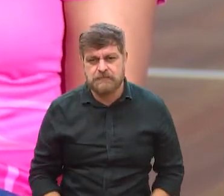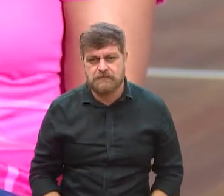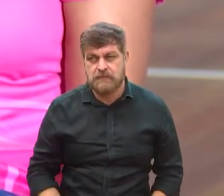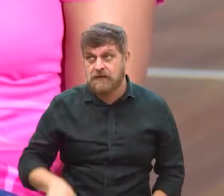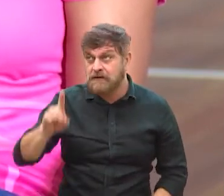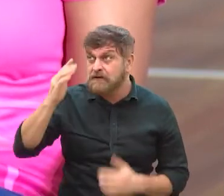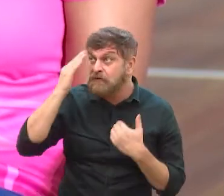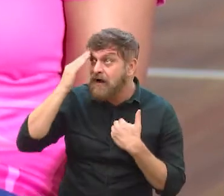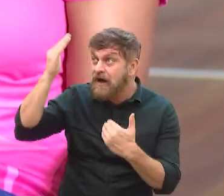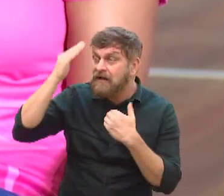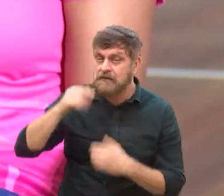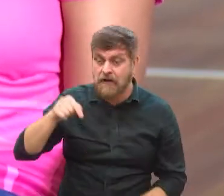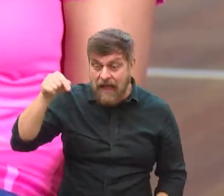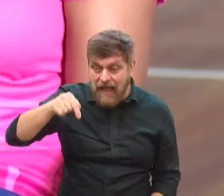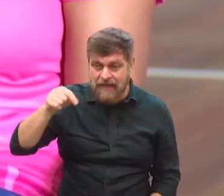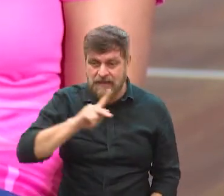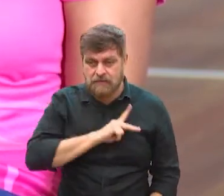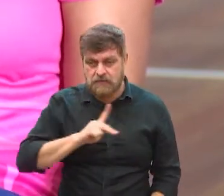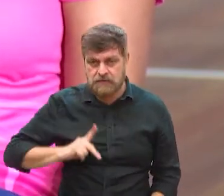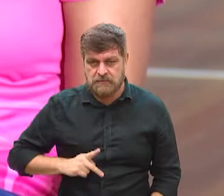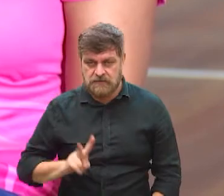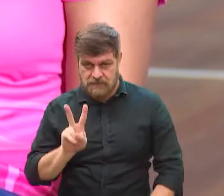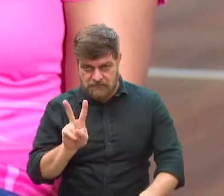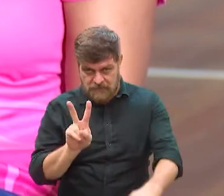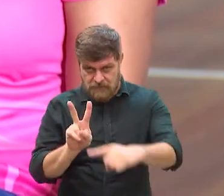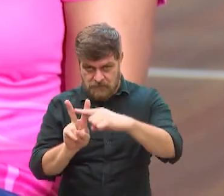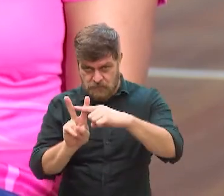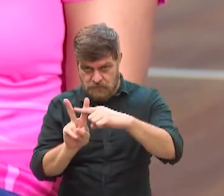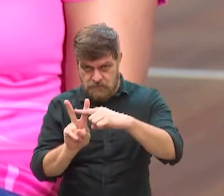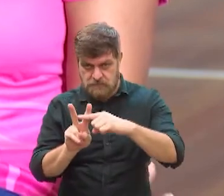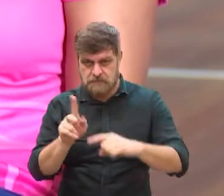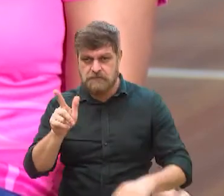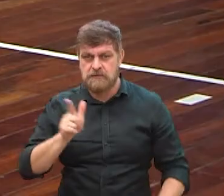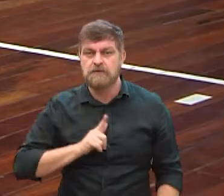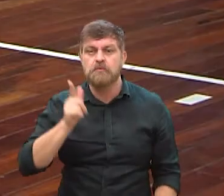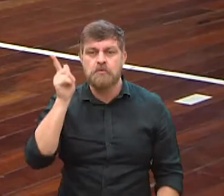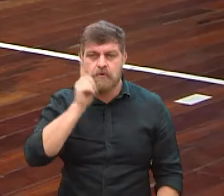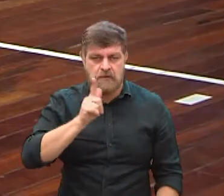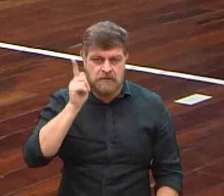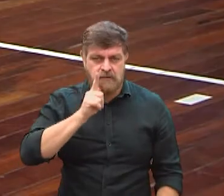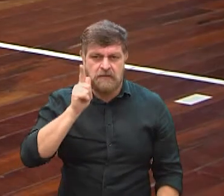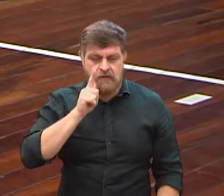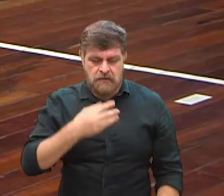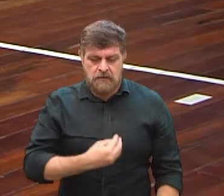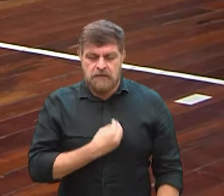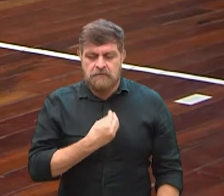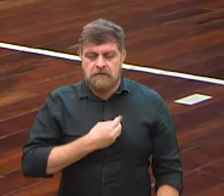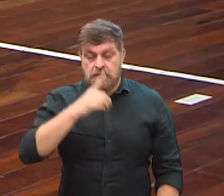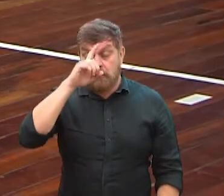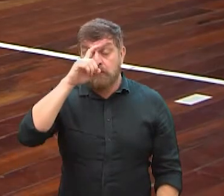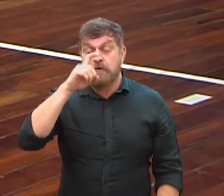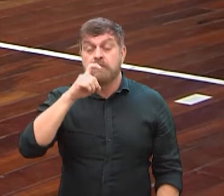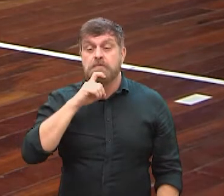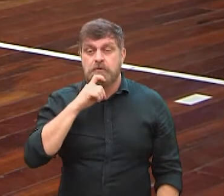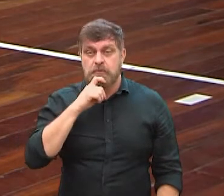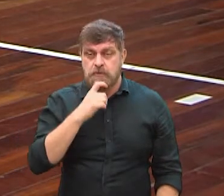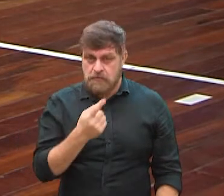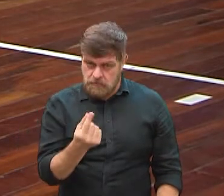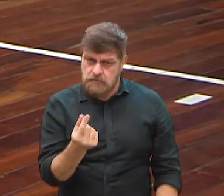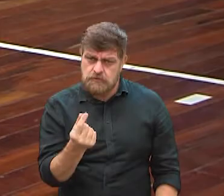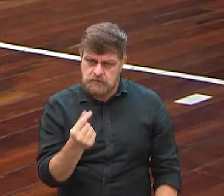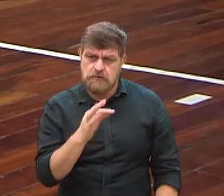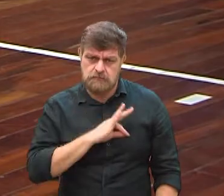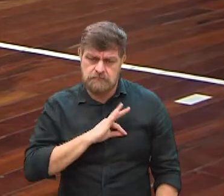E graças a Deus aqui no Veracruz eu tenho conseguido ficar tranquila,